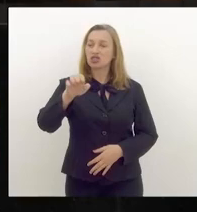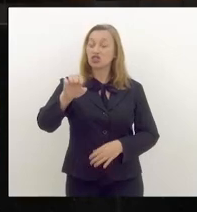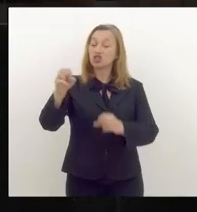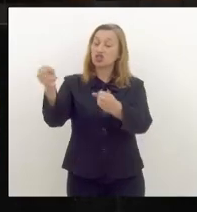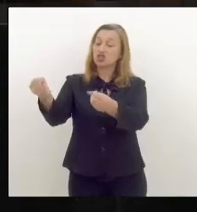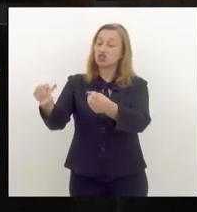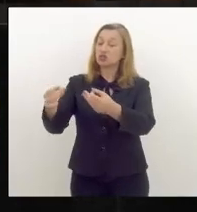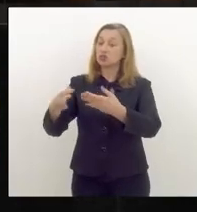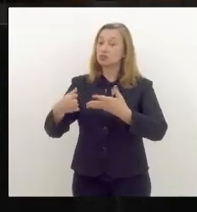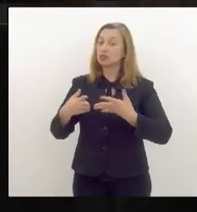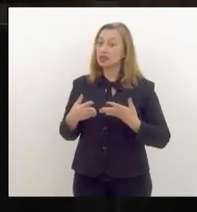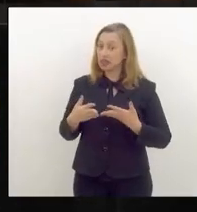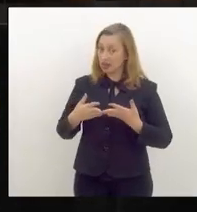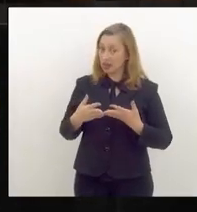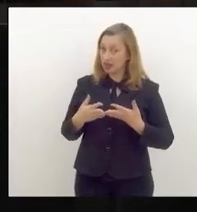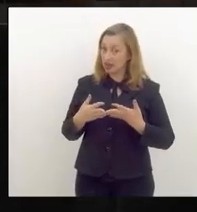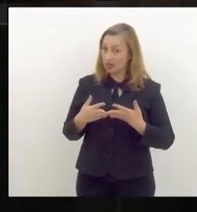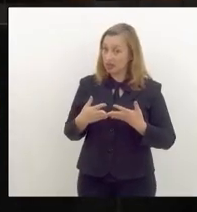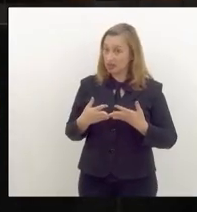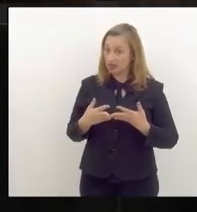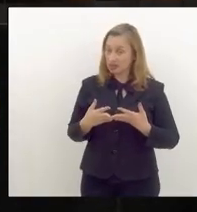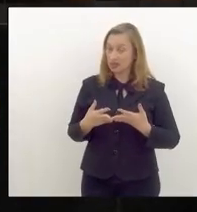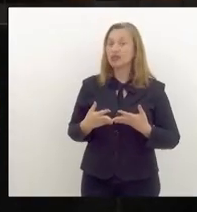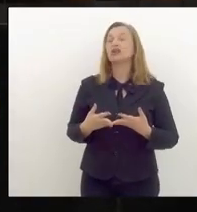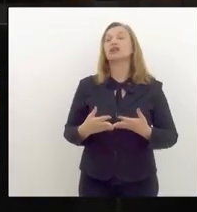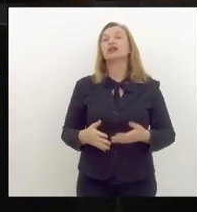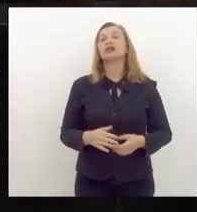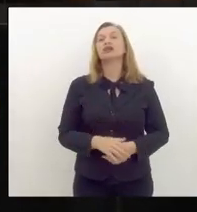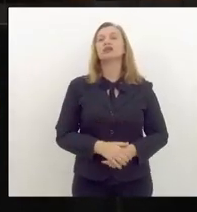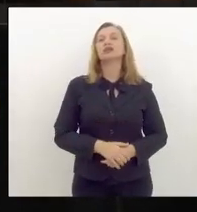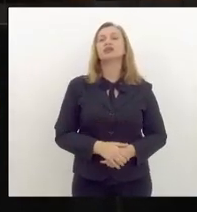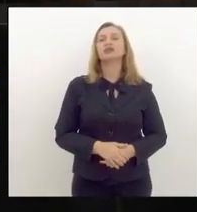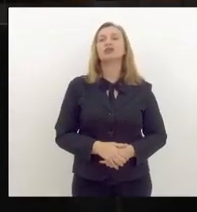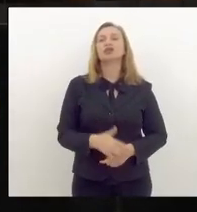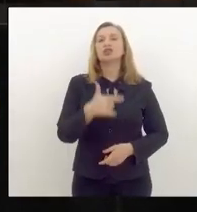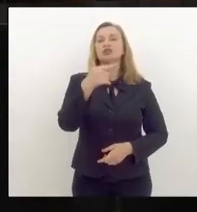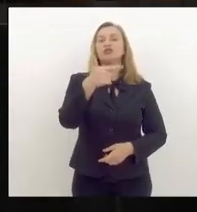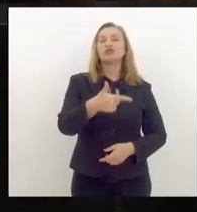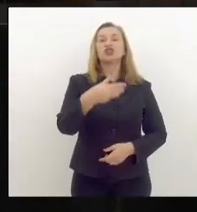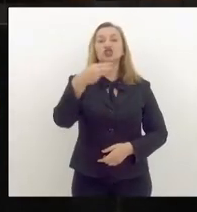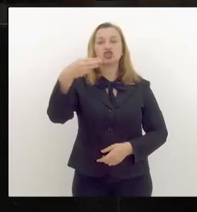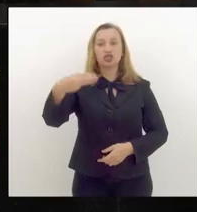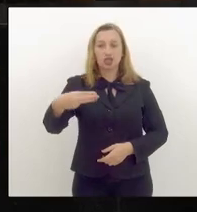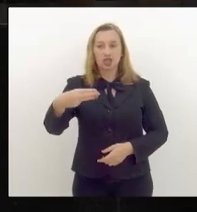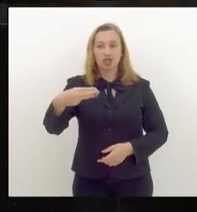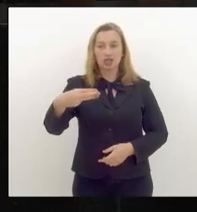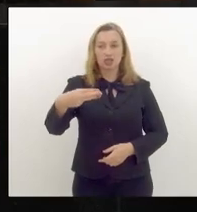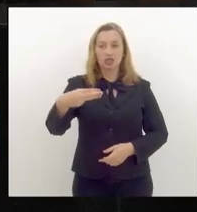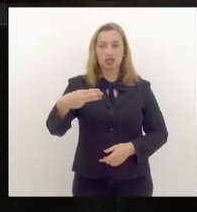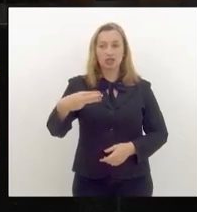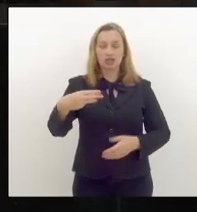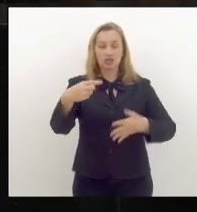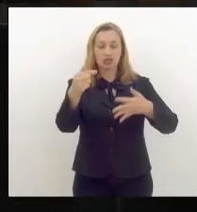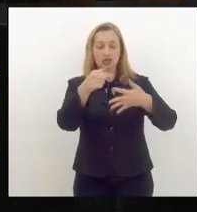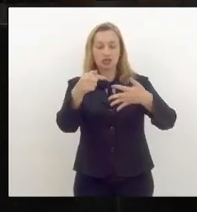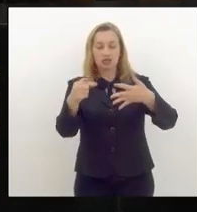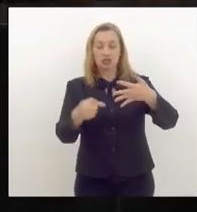e juntadas encaminhamentos 23 esquisitos